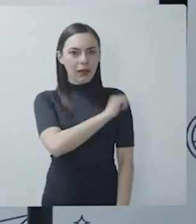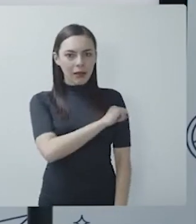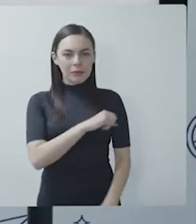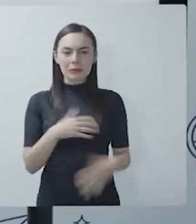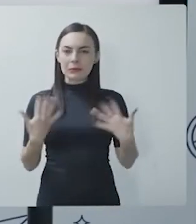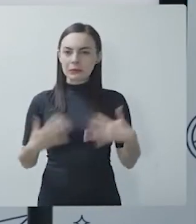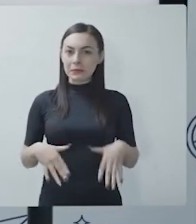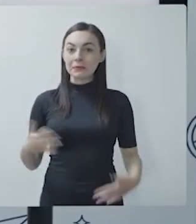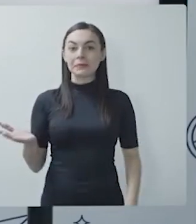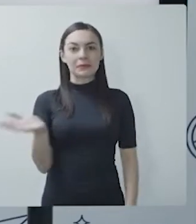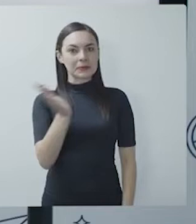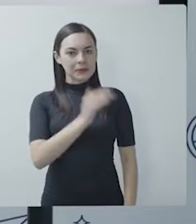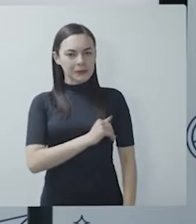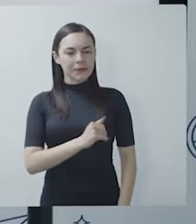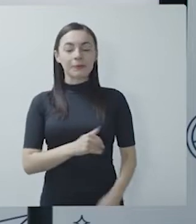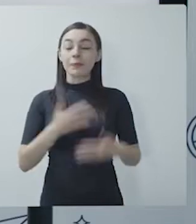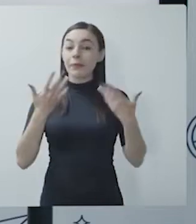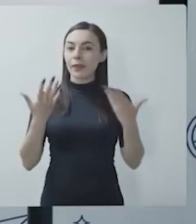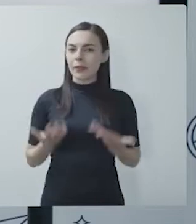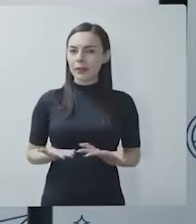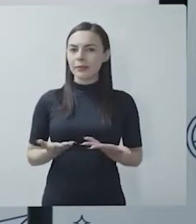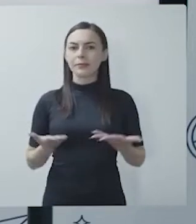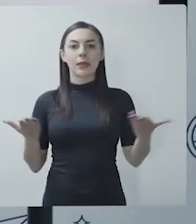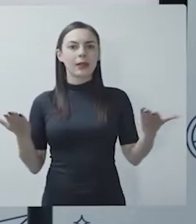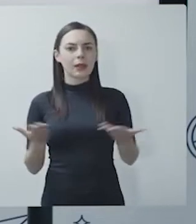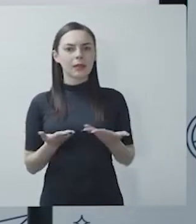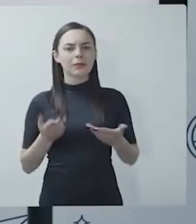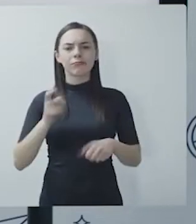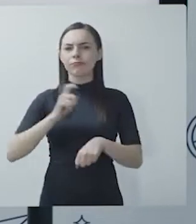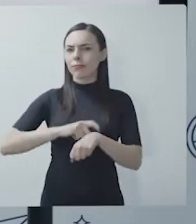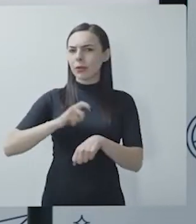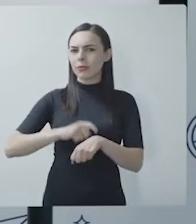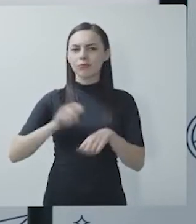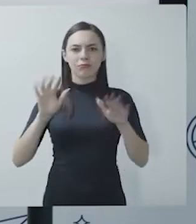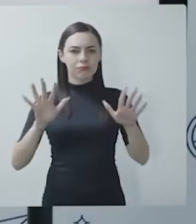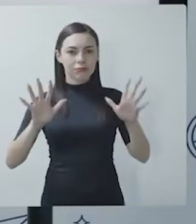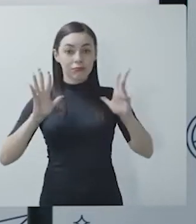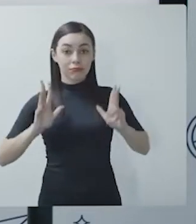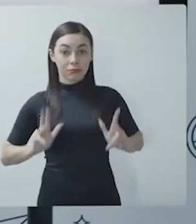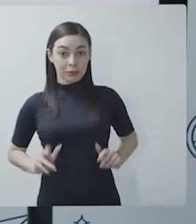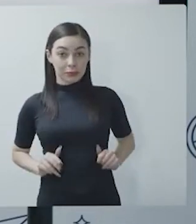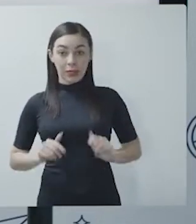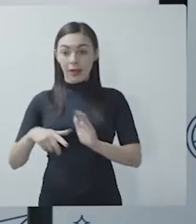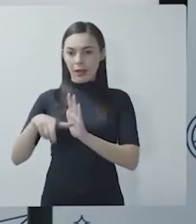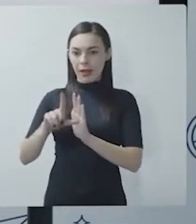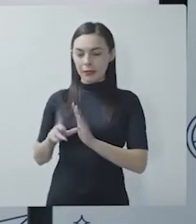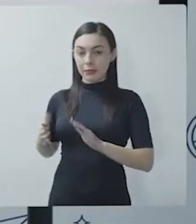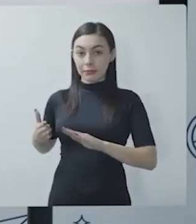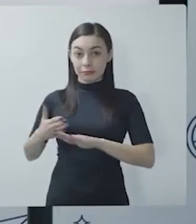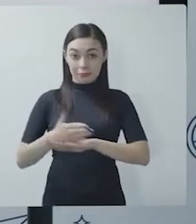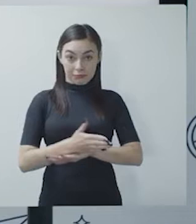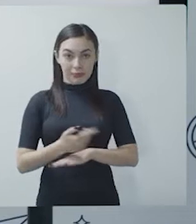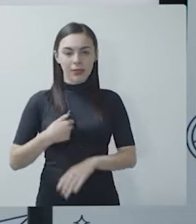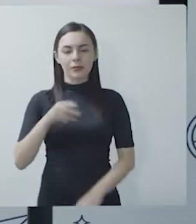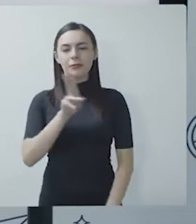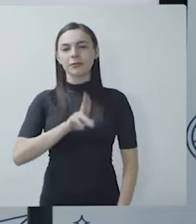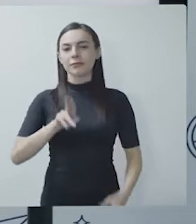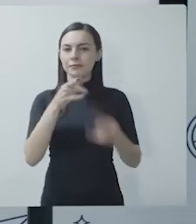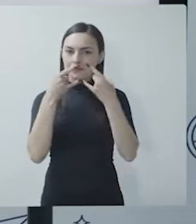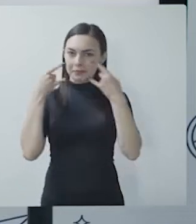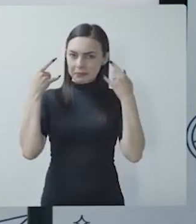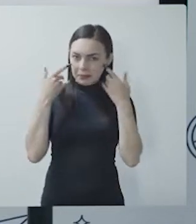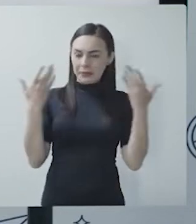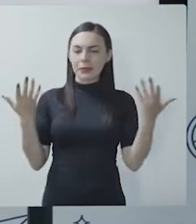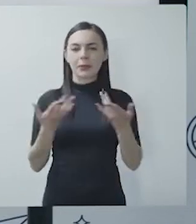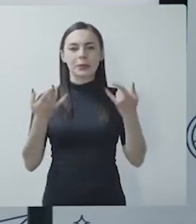lá. Então, vamos higienizar as nossas mãos antes de eu vir para cá. Eu estava de máscara, agora eu já